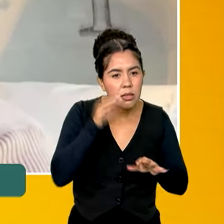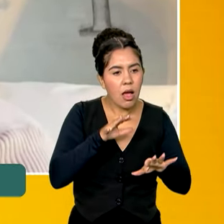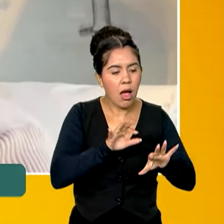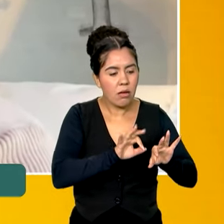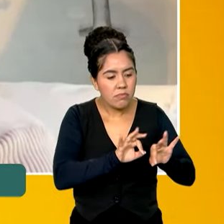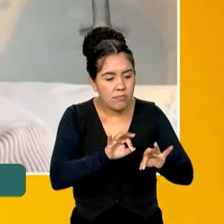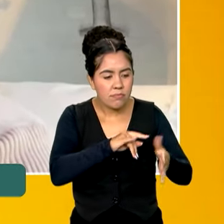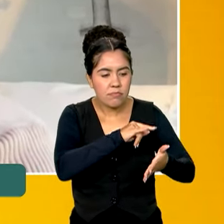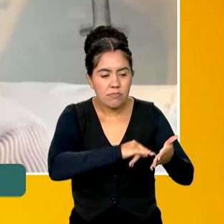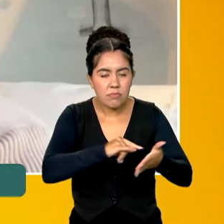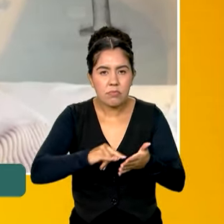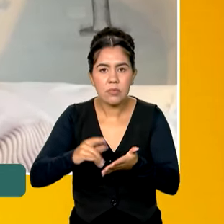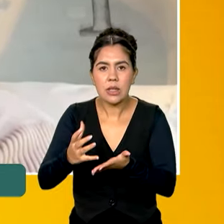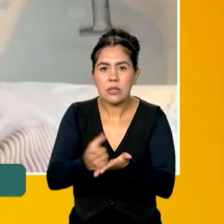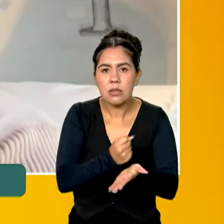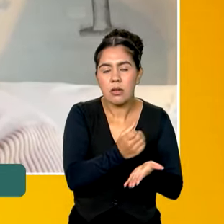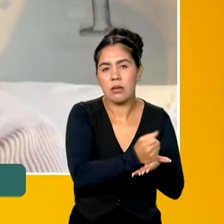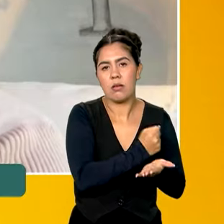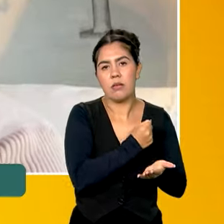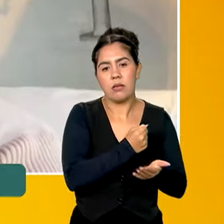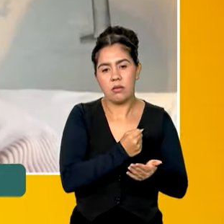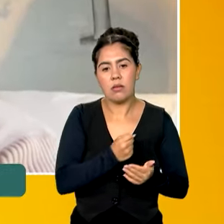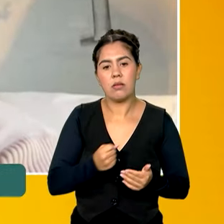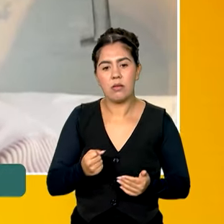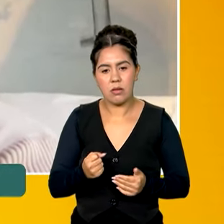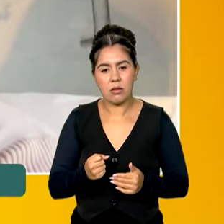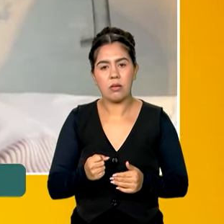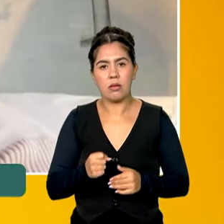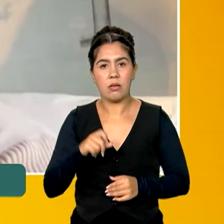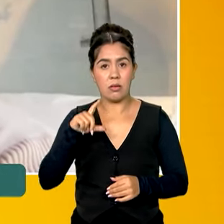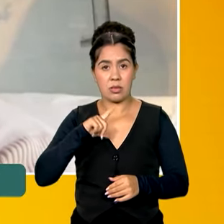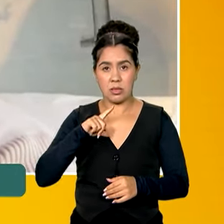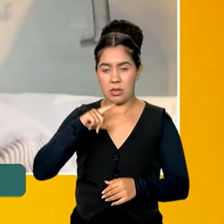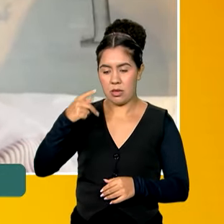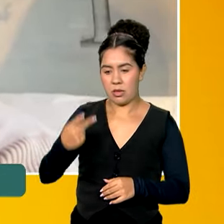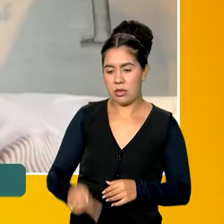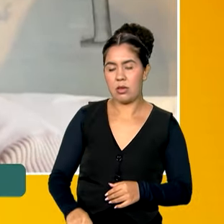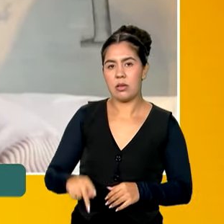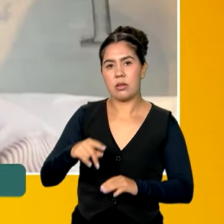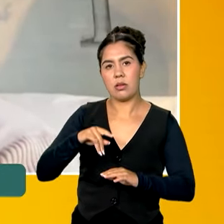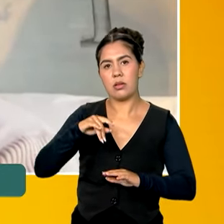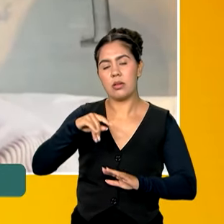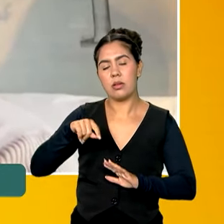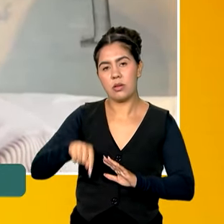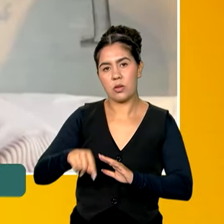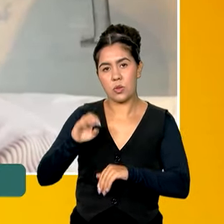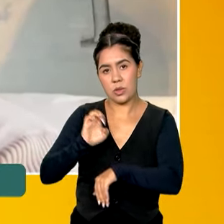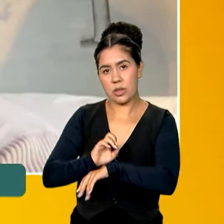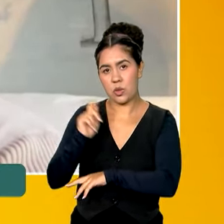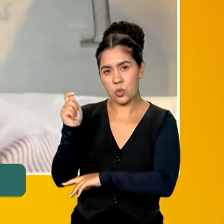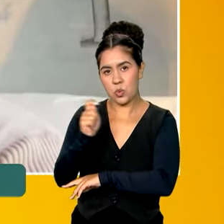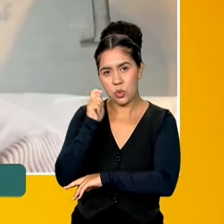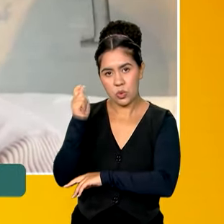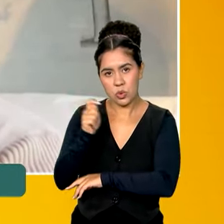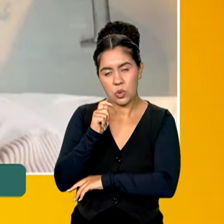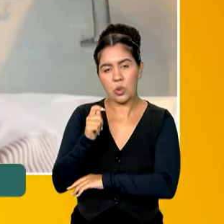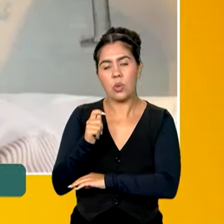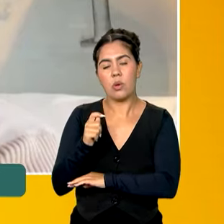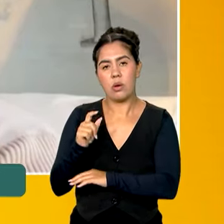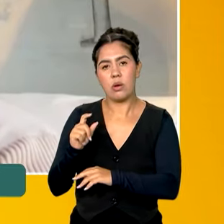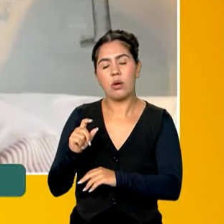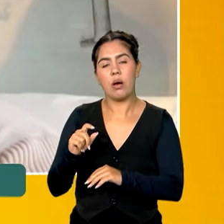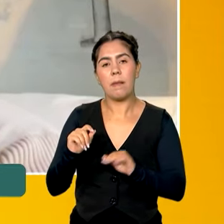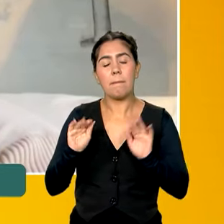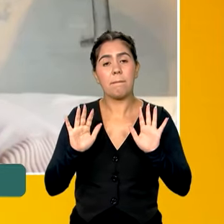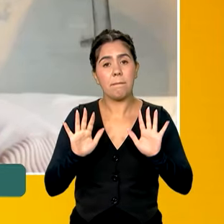desses documentos que são custodiados no Rio Grande do Sul, que são produzidos e custodiados no Rio Grande do Sul, por enquanto, mas